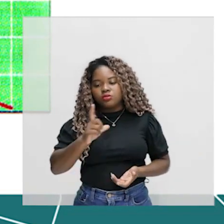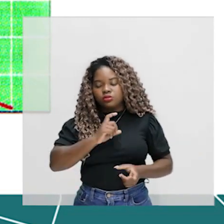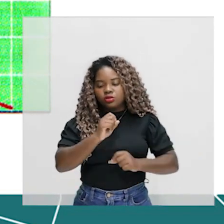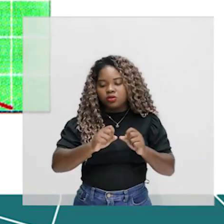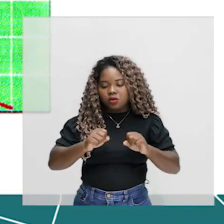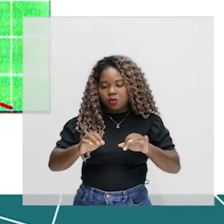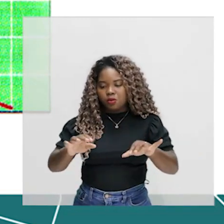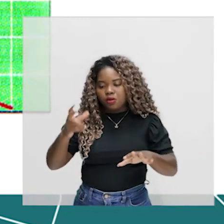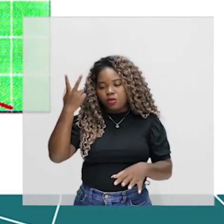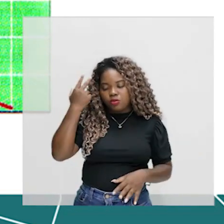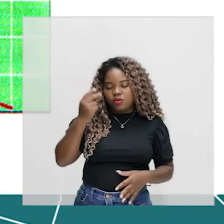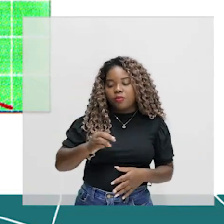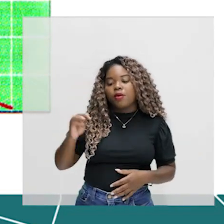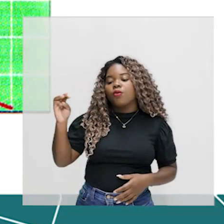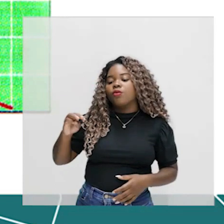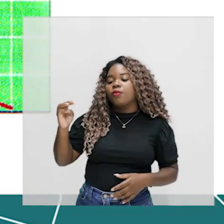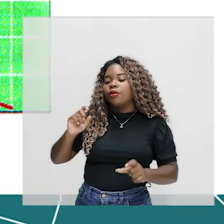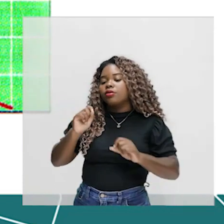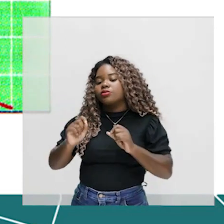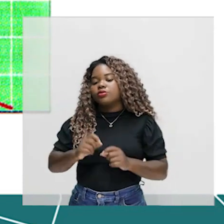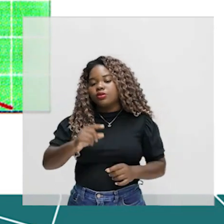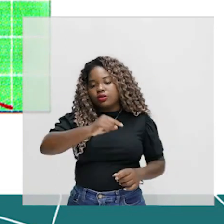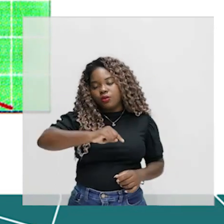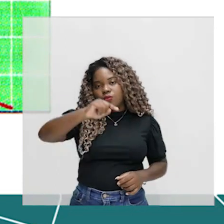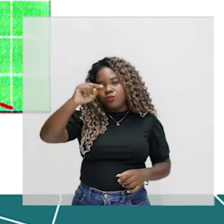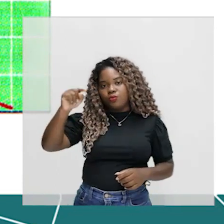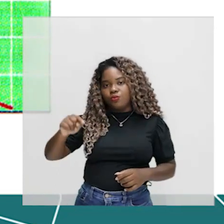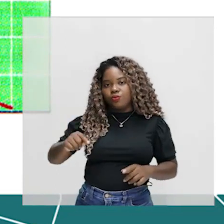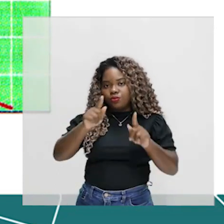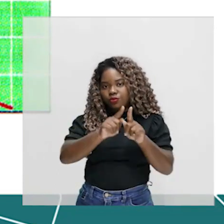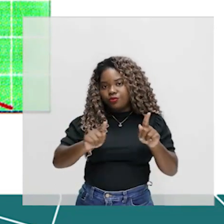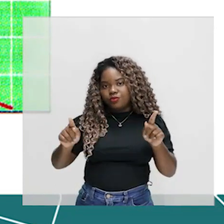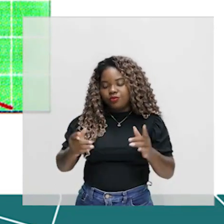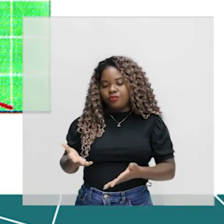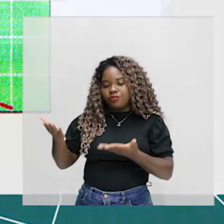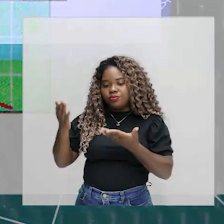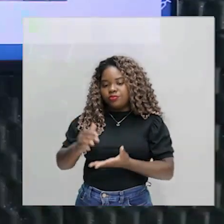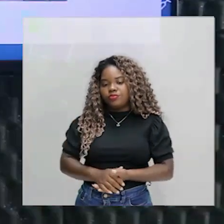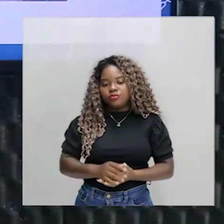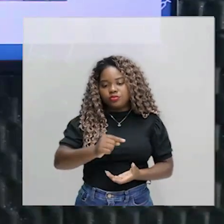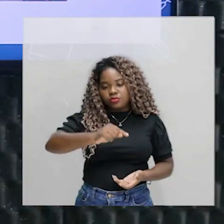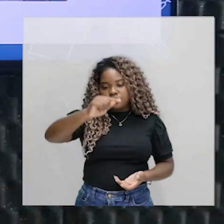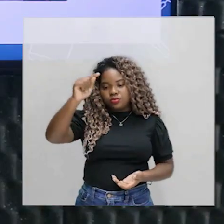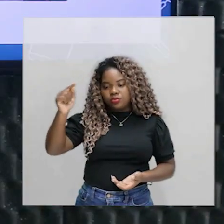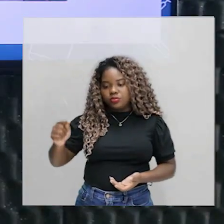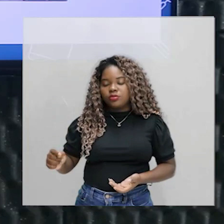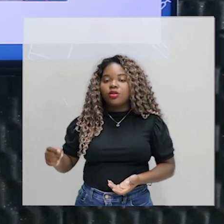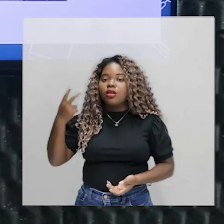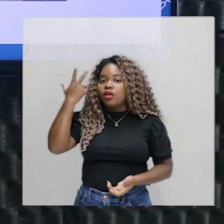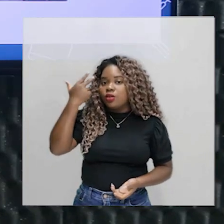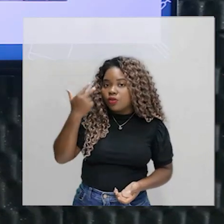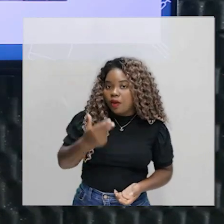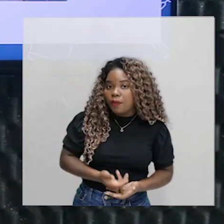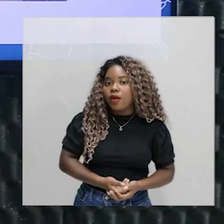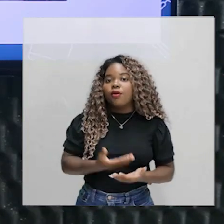que é isso na matemática essa curvinha que tem um formato de ensino aqui pessoal é chamado de curva normal tá é muito